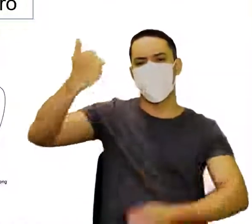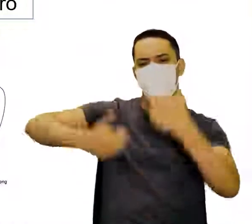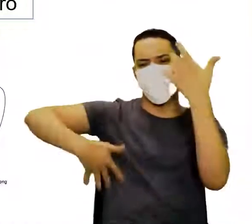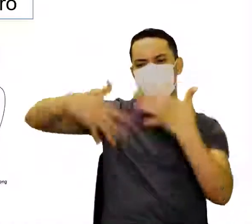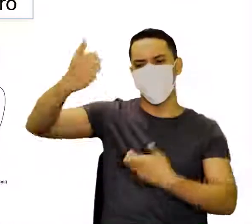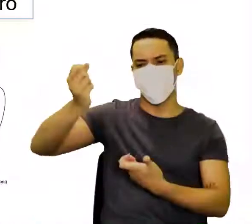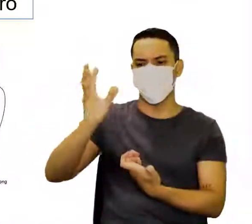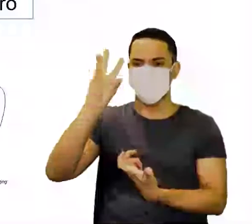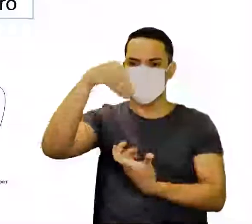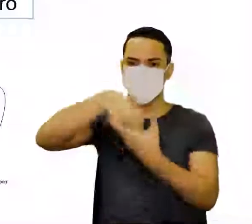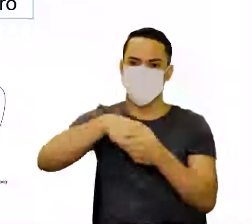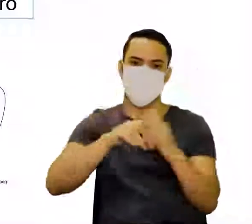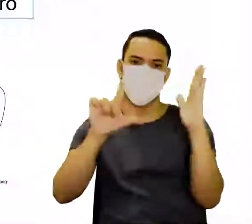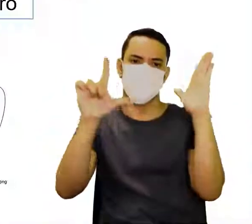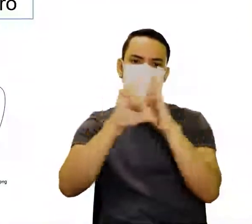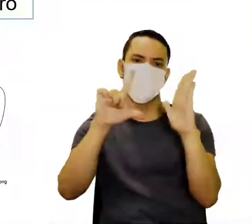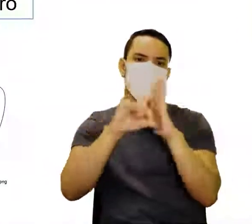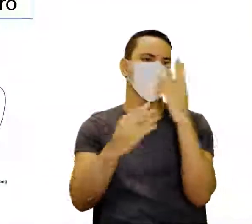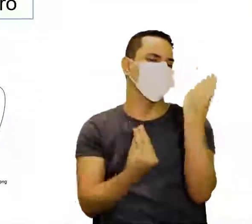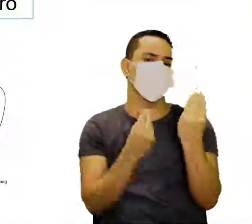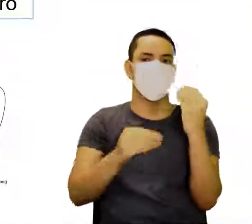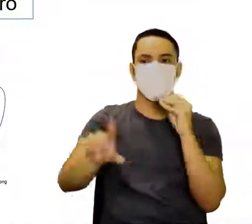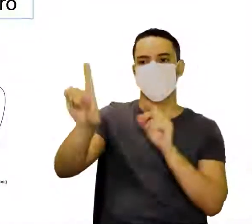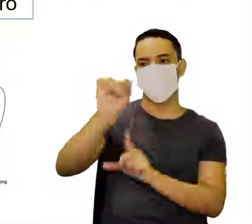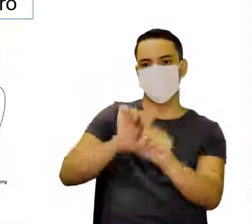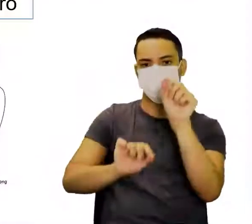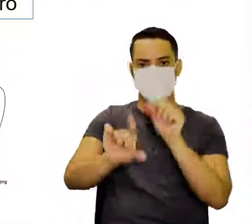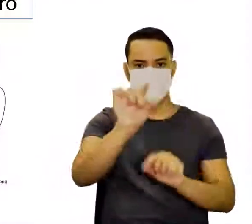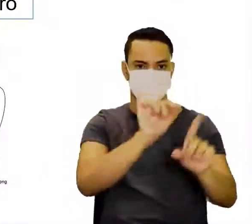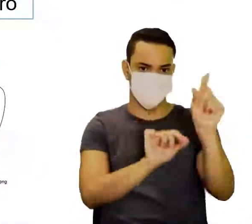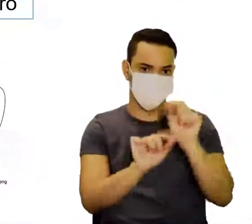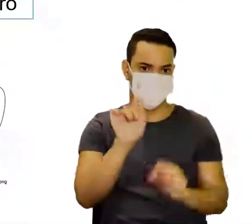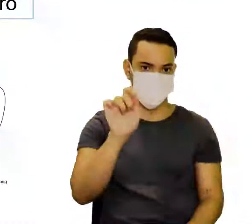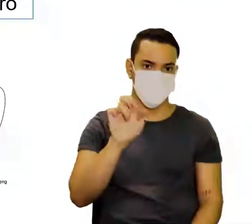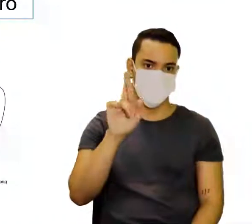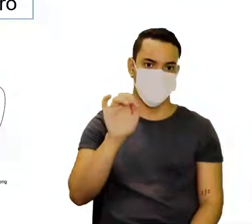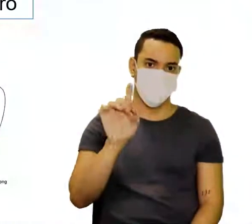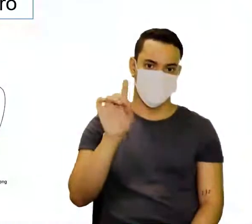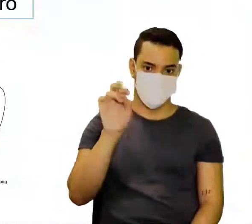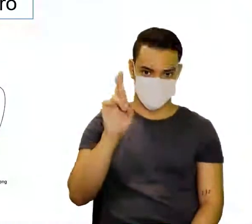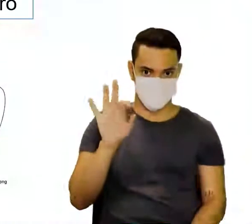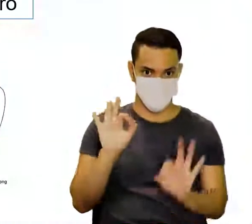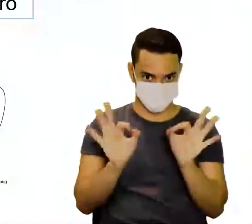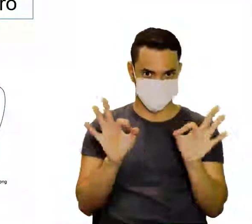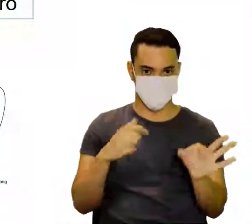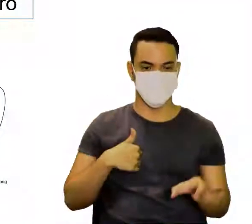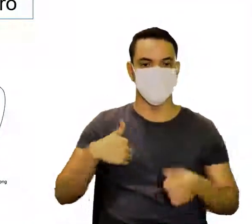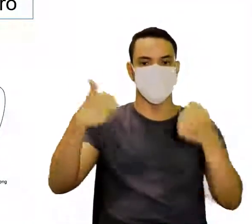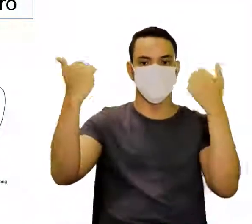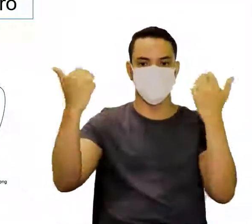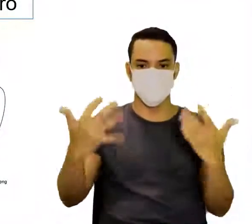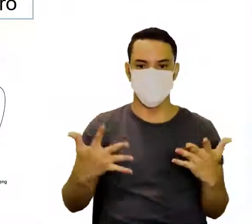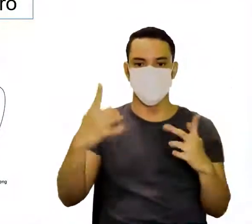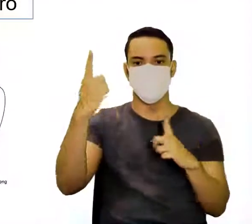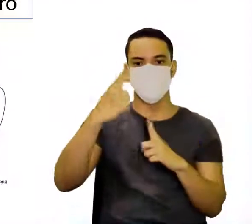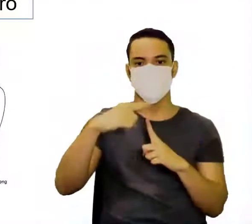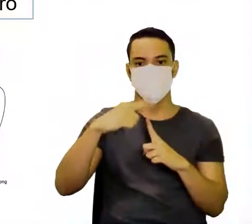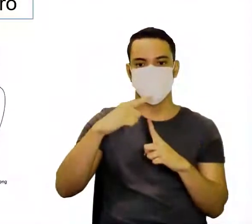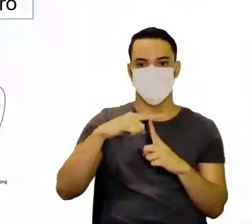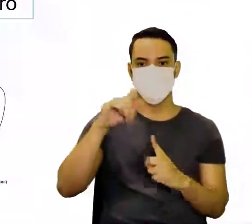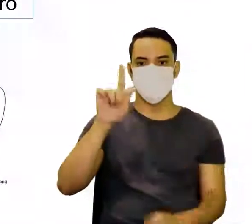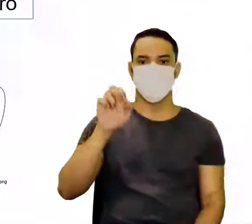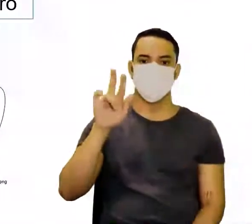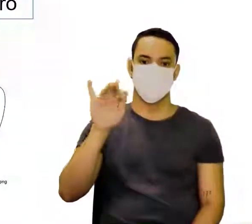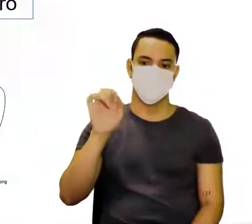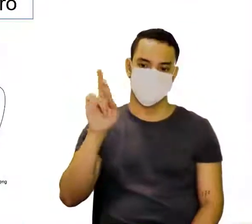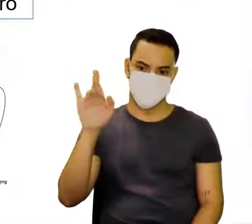numa loja, de como ele vai escolher um gerador, ok? E deu para dar uma explicada aí dos tipos de geradores que